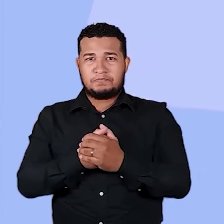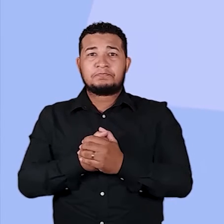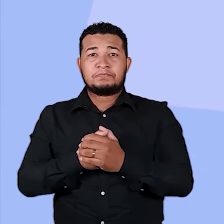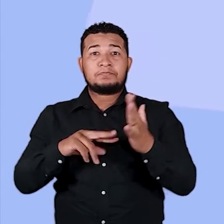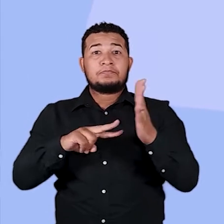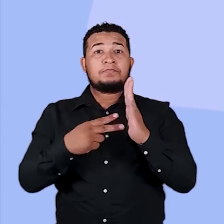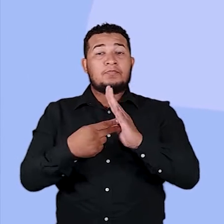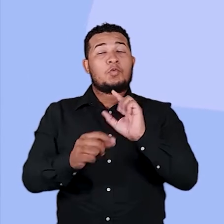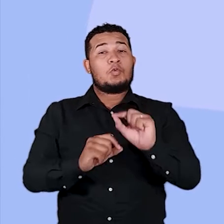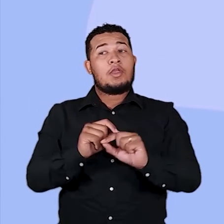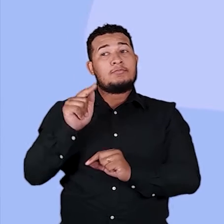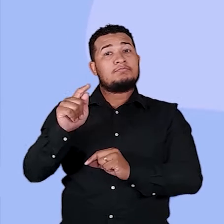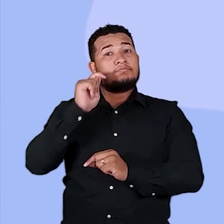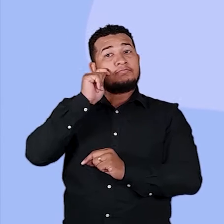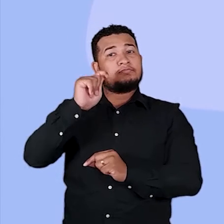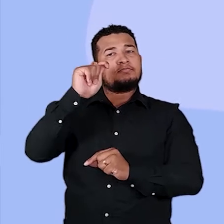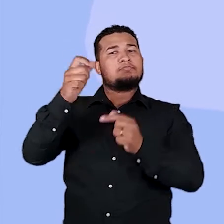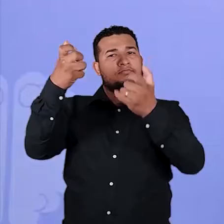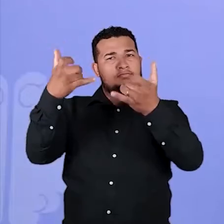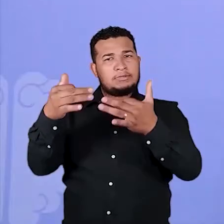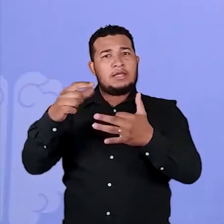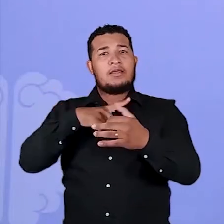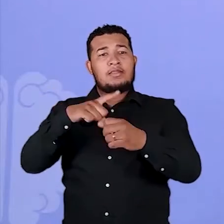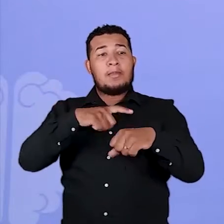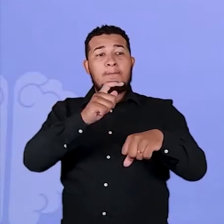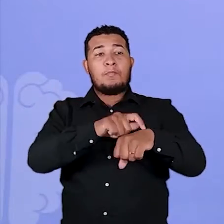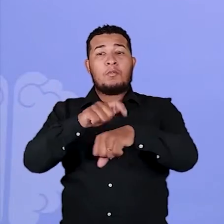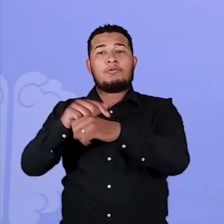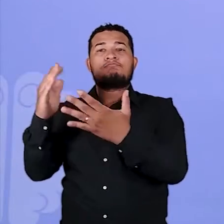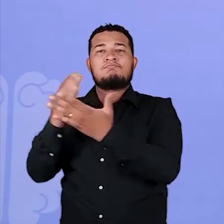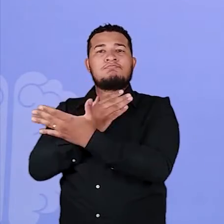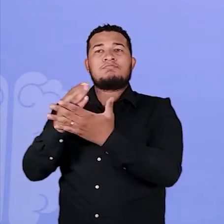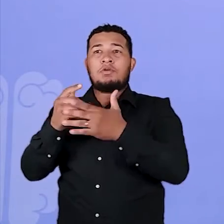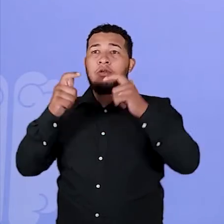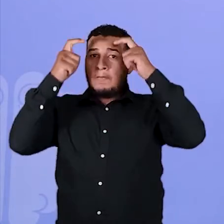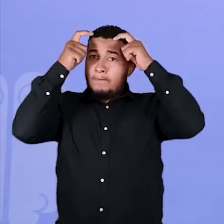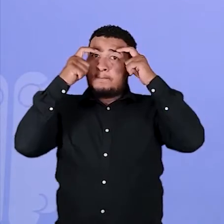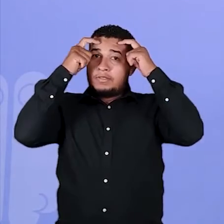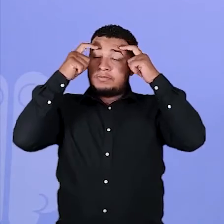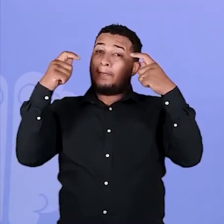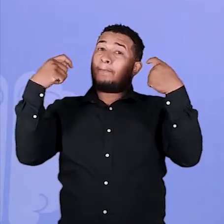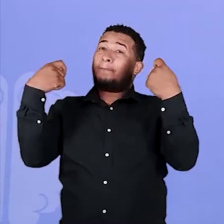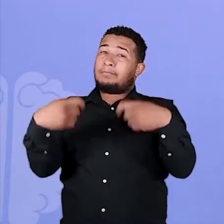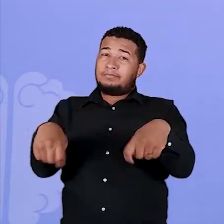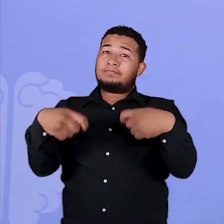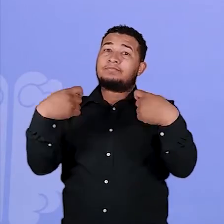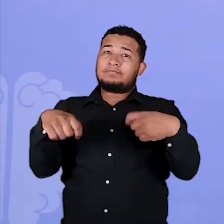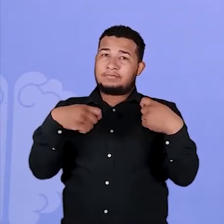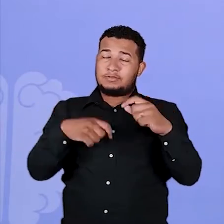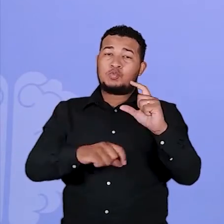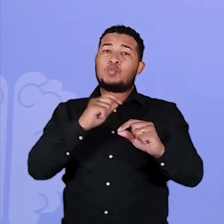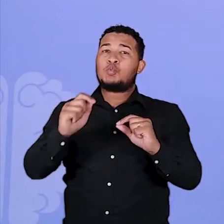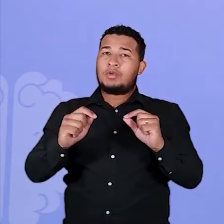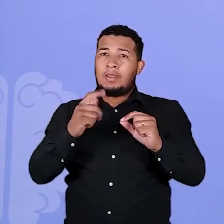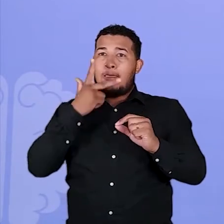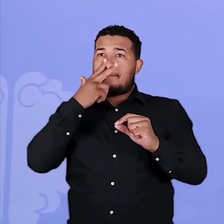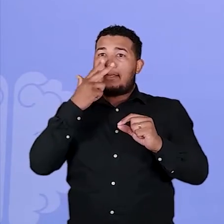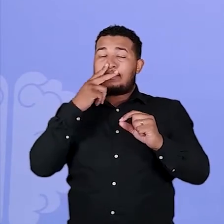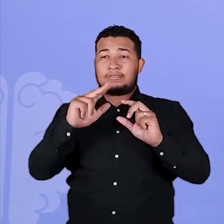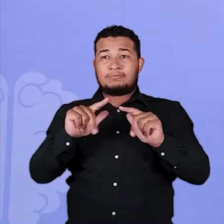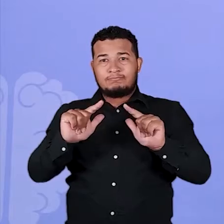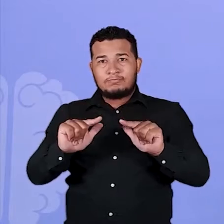Maquiavel vai afirmar para a gente que vão ter momentos em que o príncipe precisará